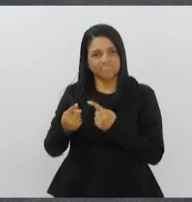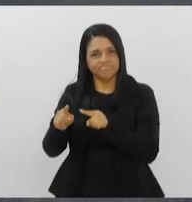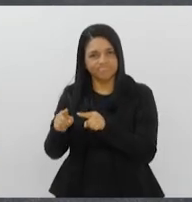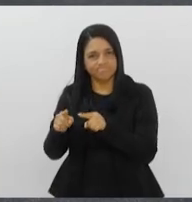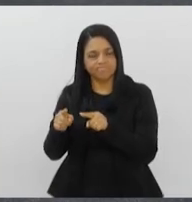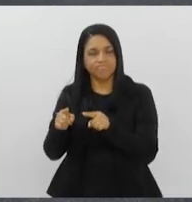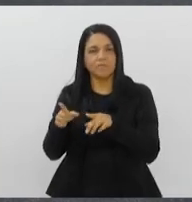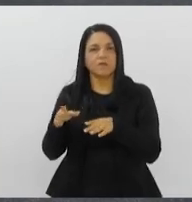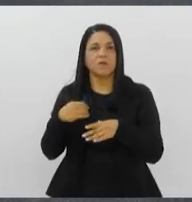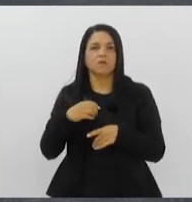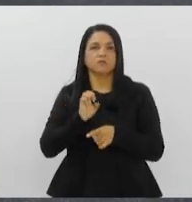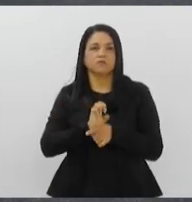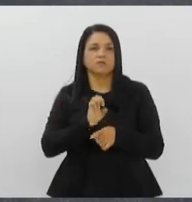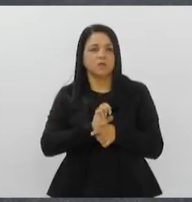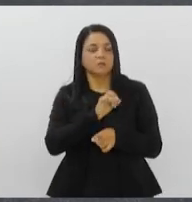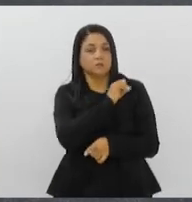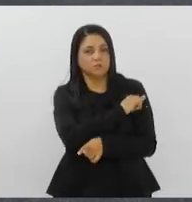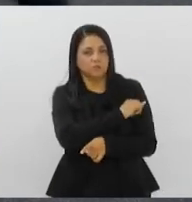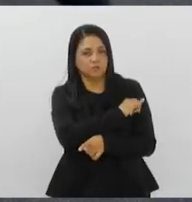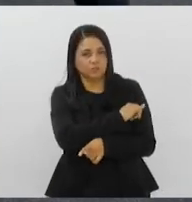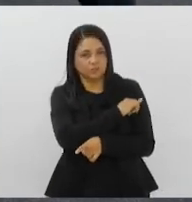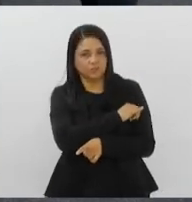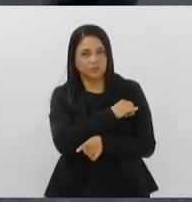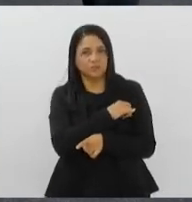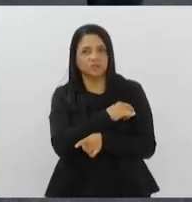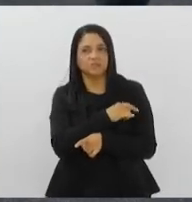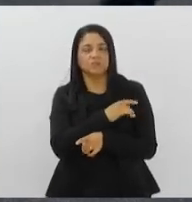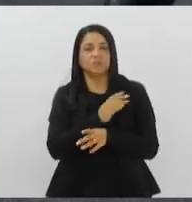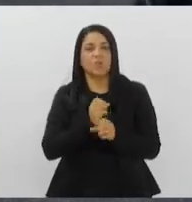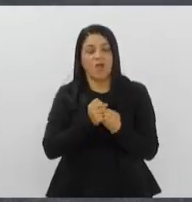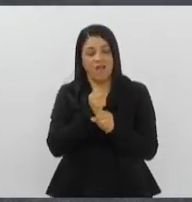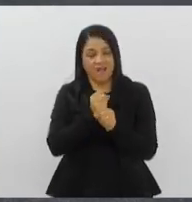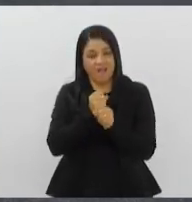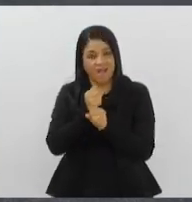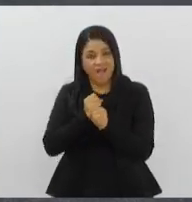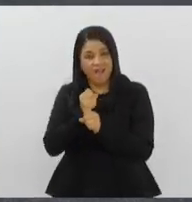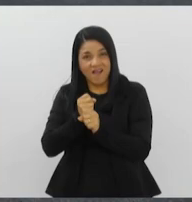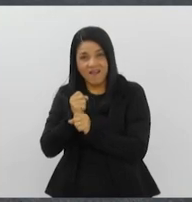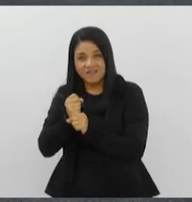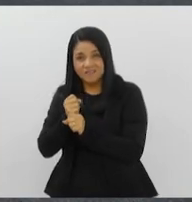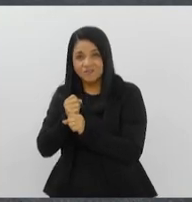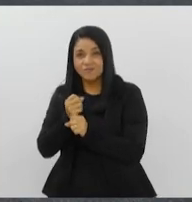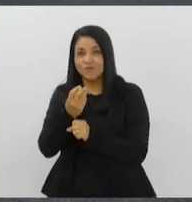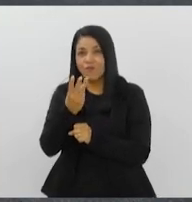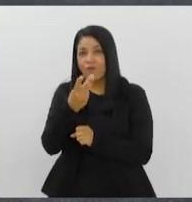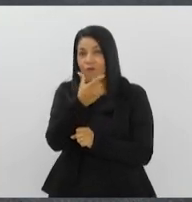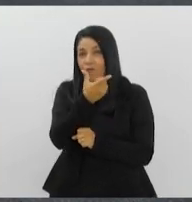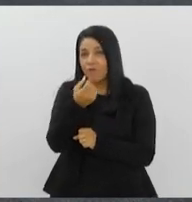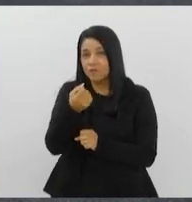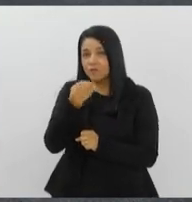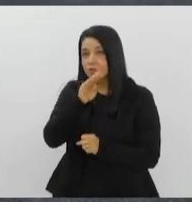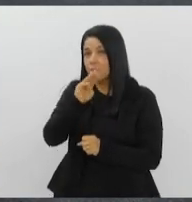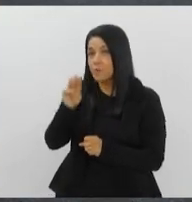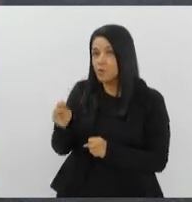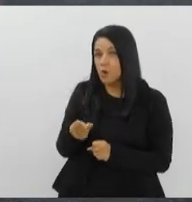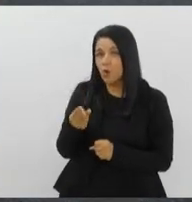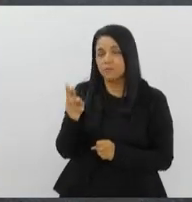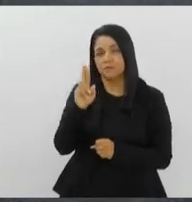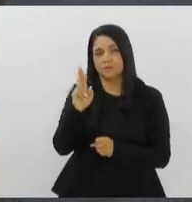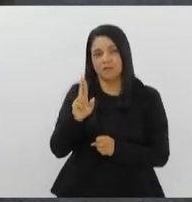Estado do Rio de Janeiro já dá por ano 20 bilhões de reais